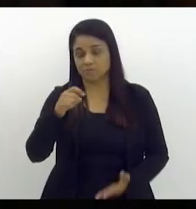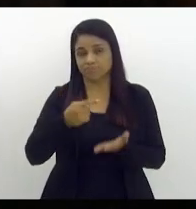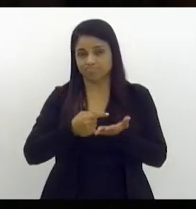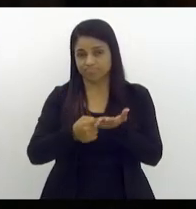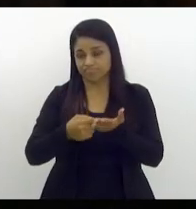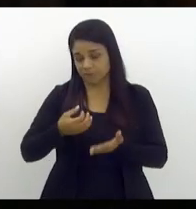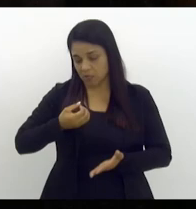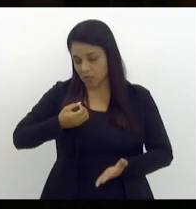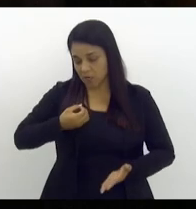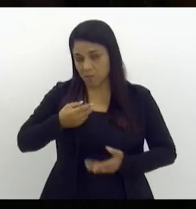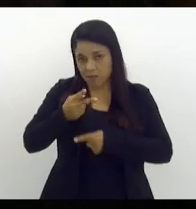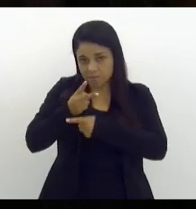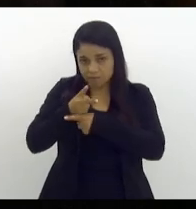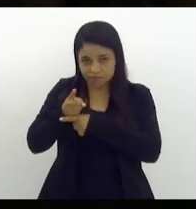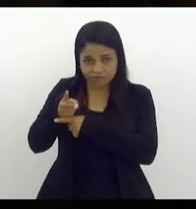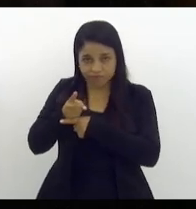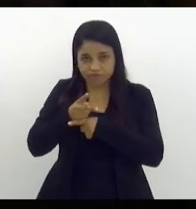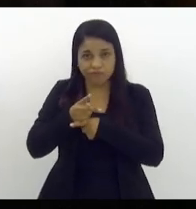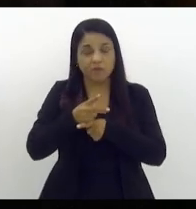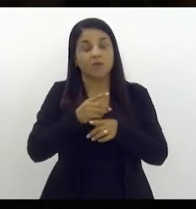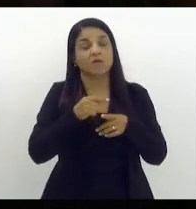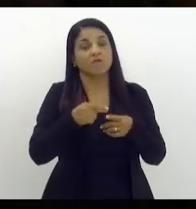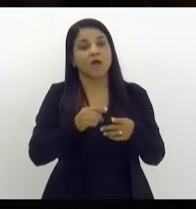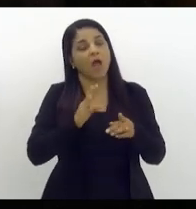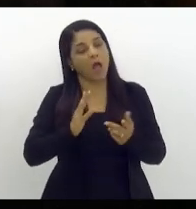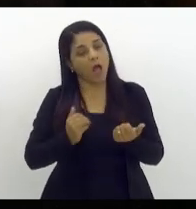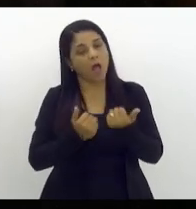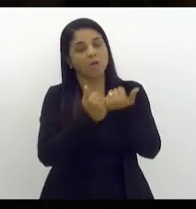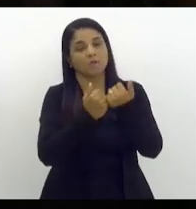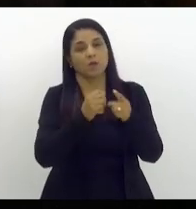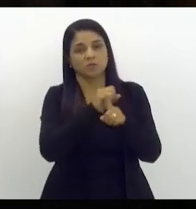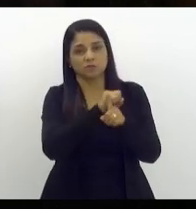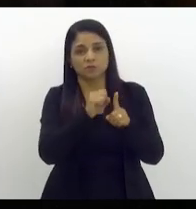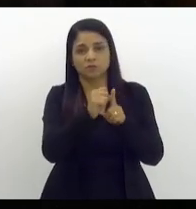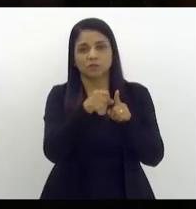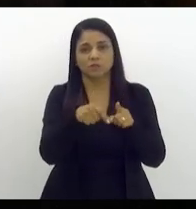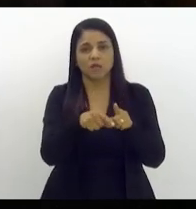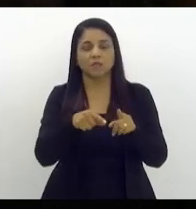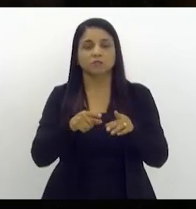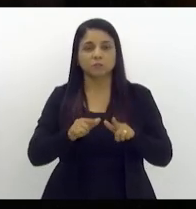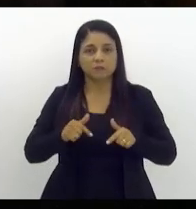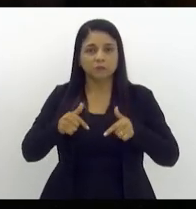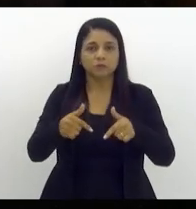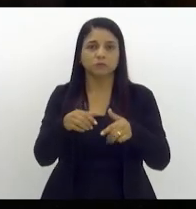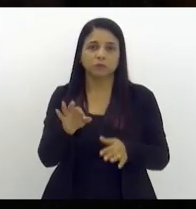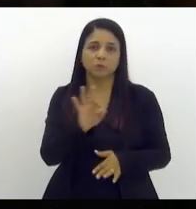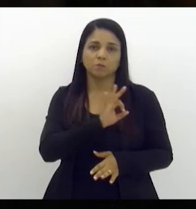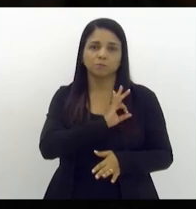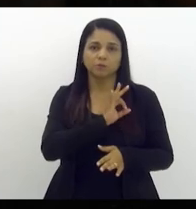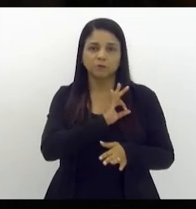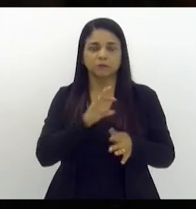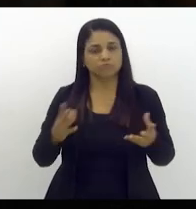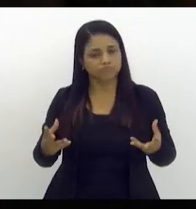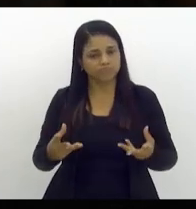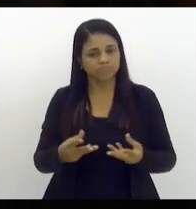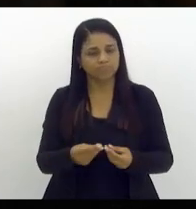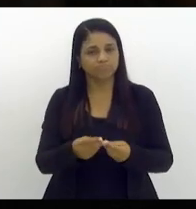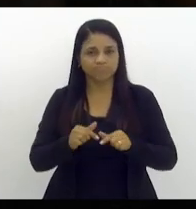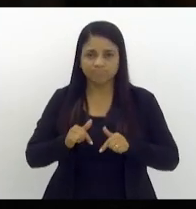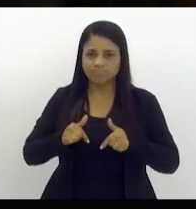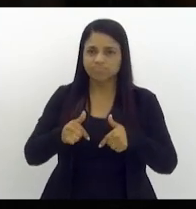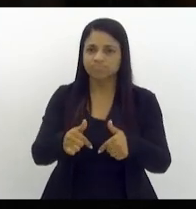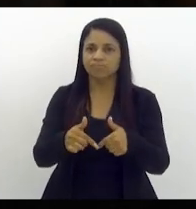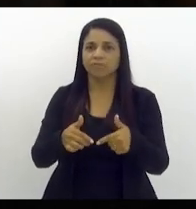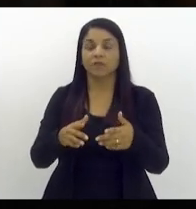uma sociedade que preza pela atuação das polícias de maneira concreta, qualificada e eficaz, tanto